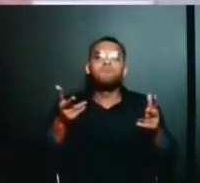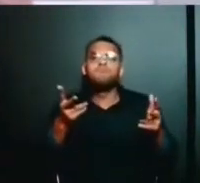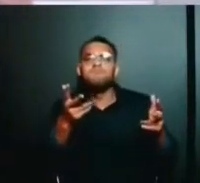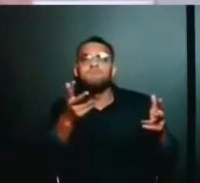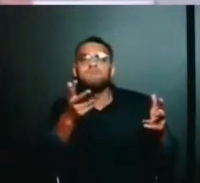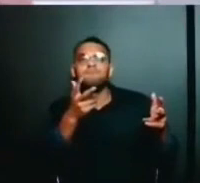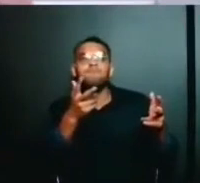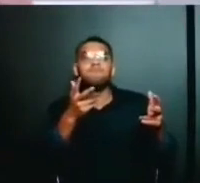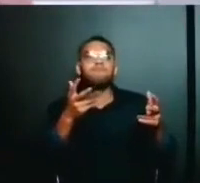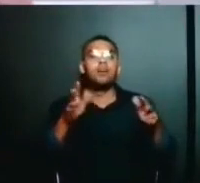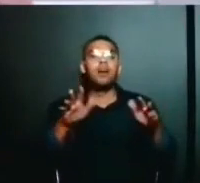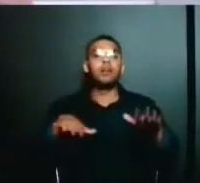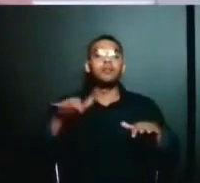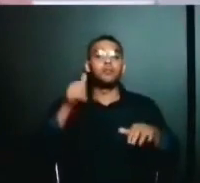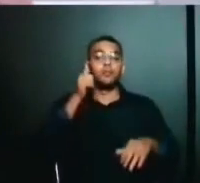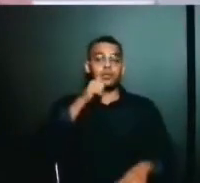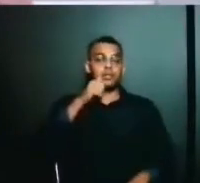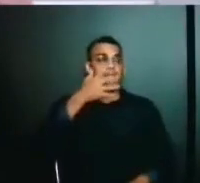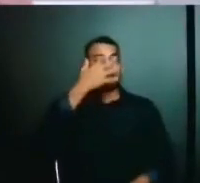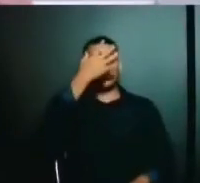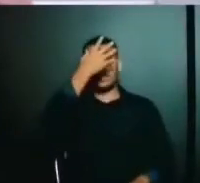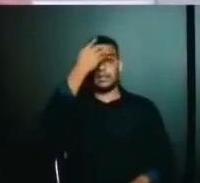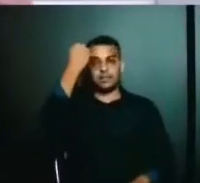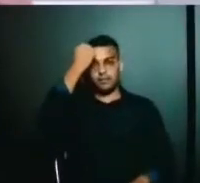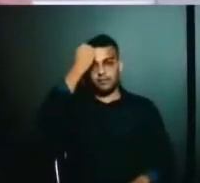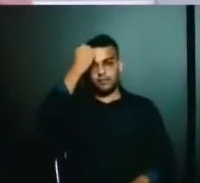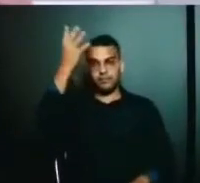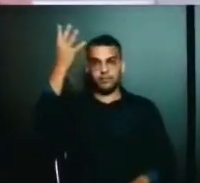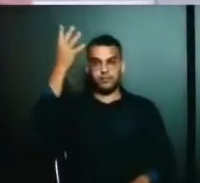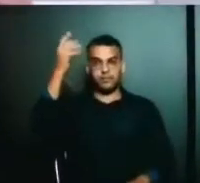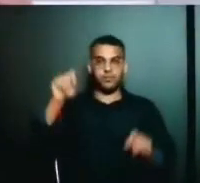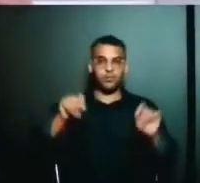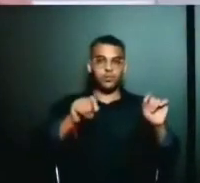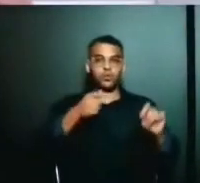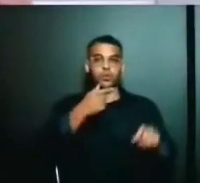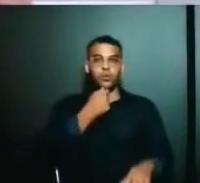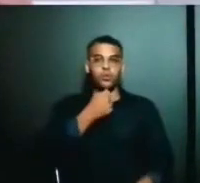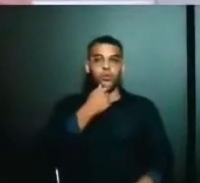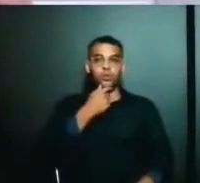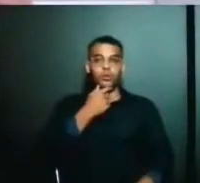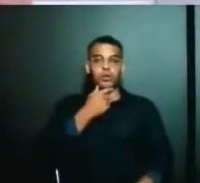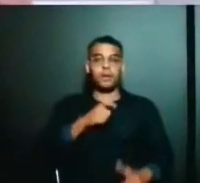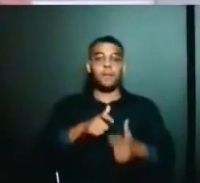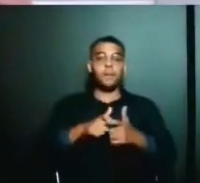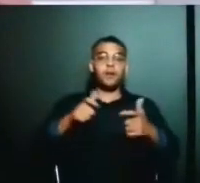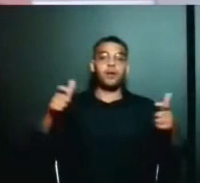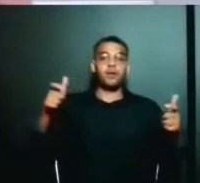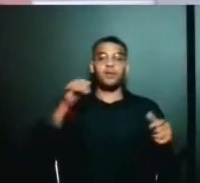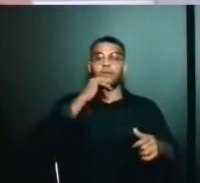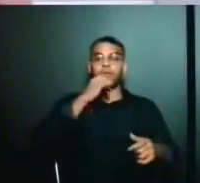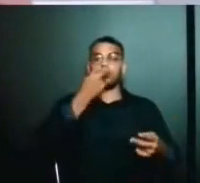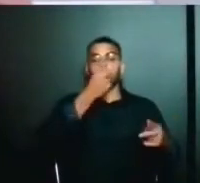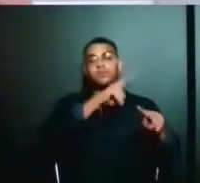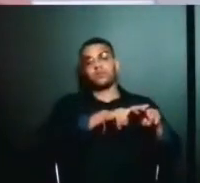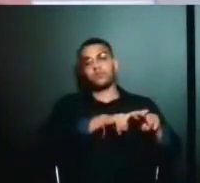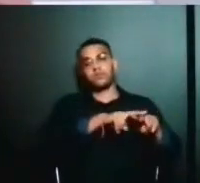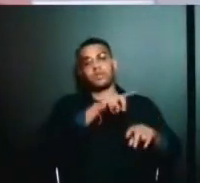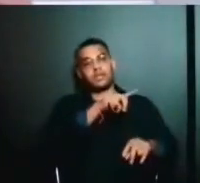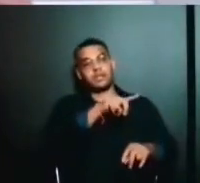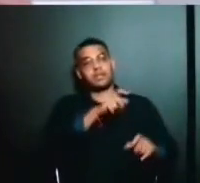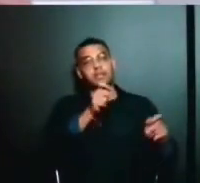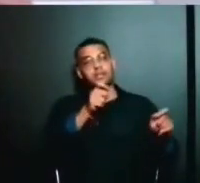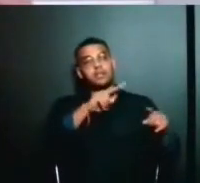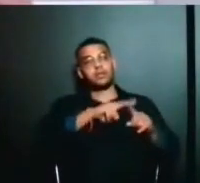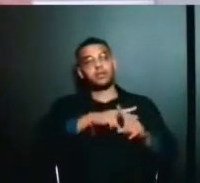muitas pessoas não sabem ou esquecem que os homens são a maioria da população carcerária, eles têm duas vezes mais chances